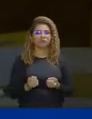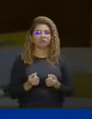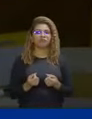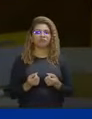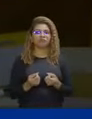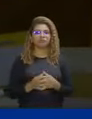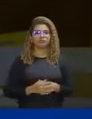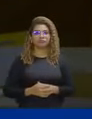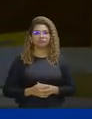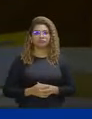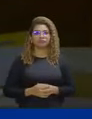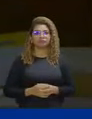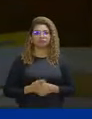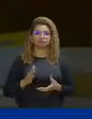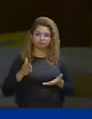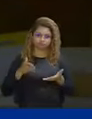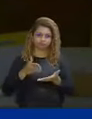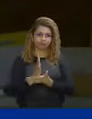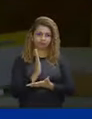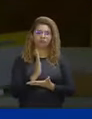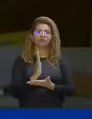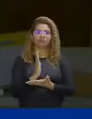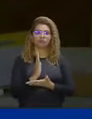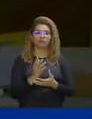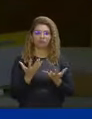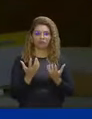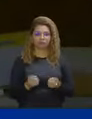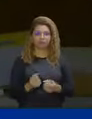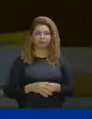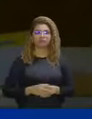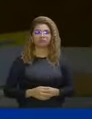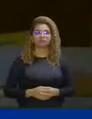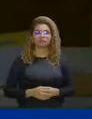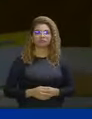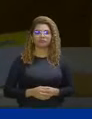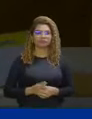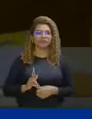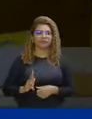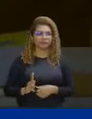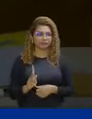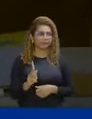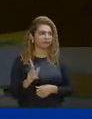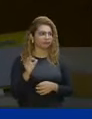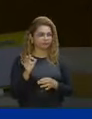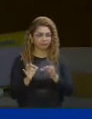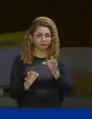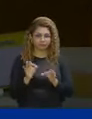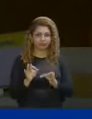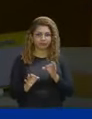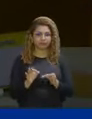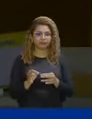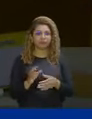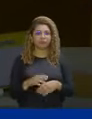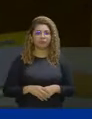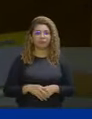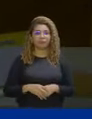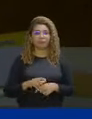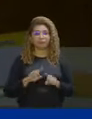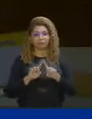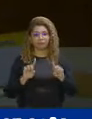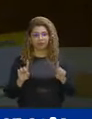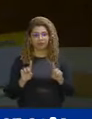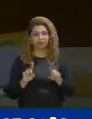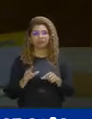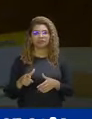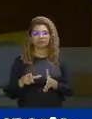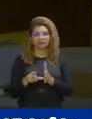declaro aprovada. Nós temos aqui uma continuação de julgamento, mas antes de passar a palavra